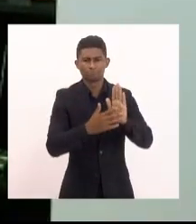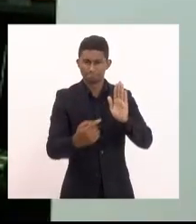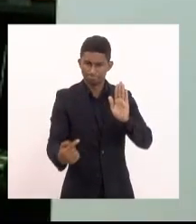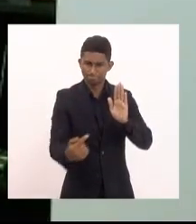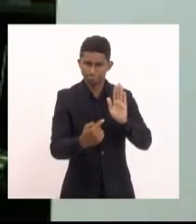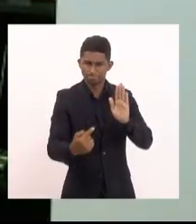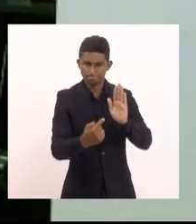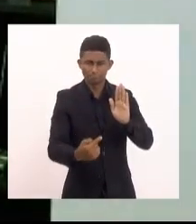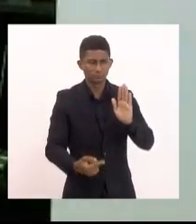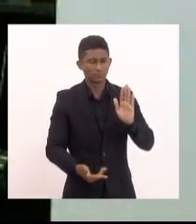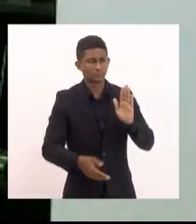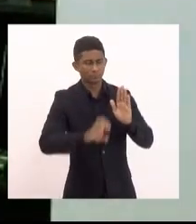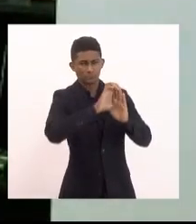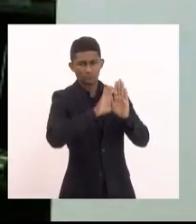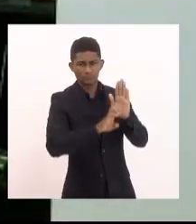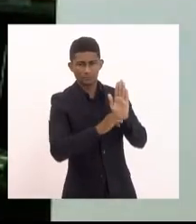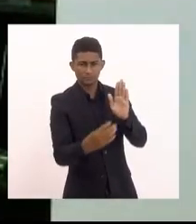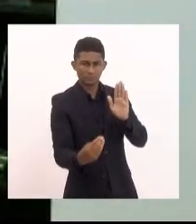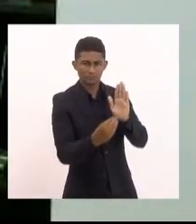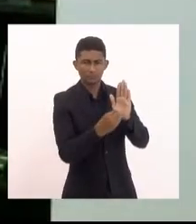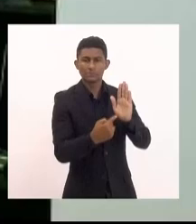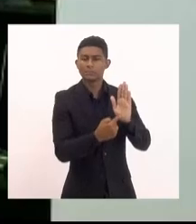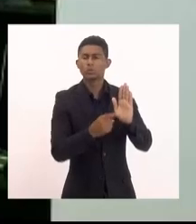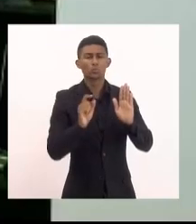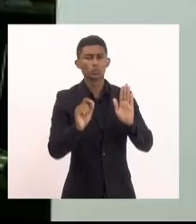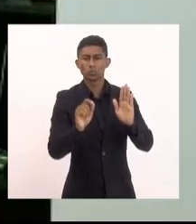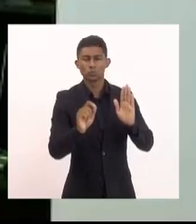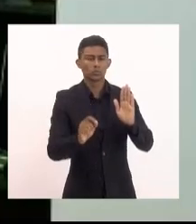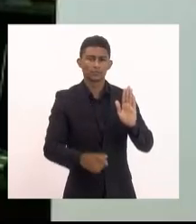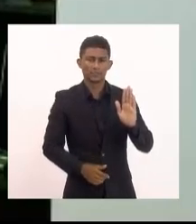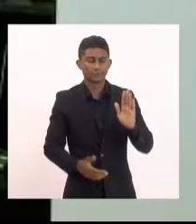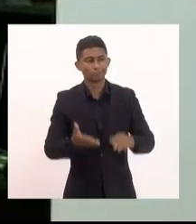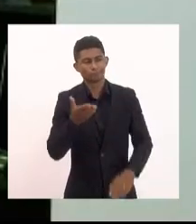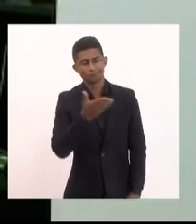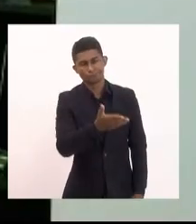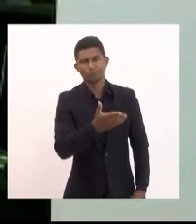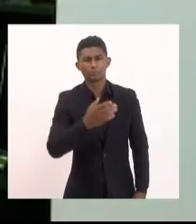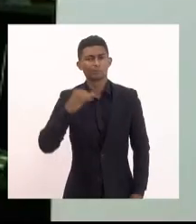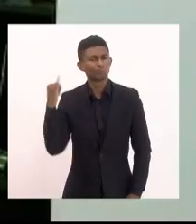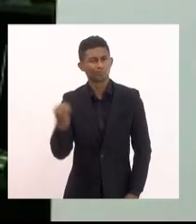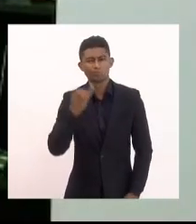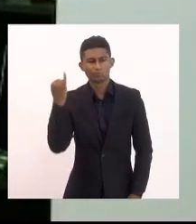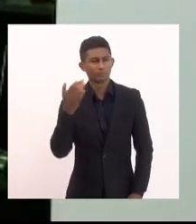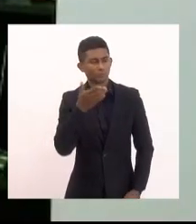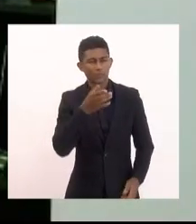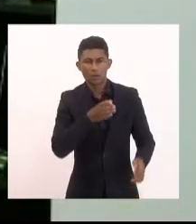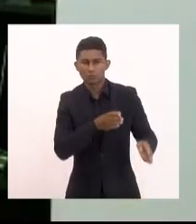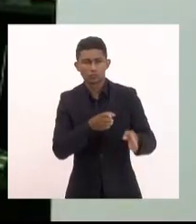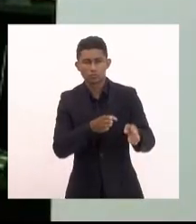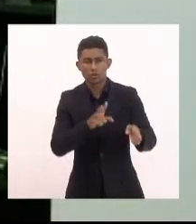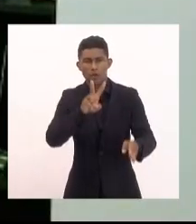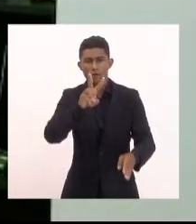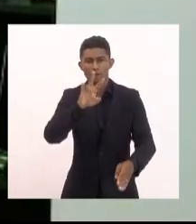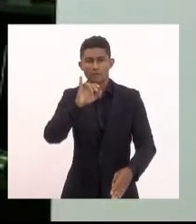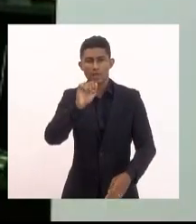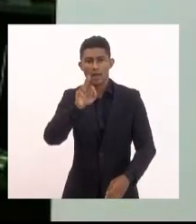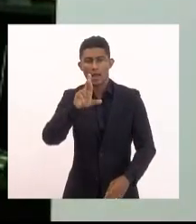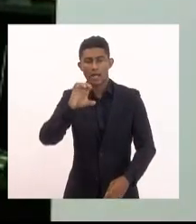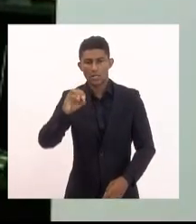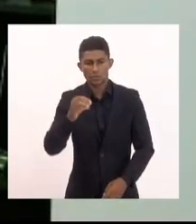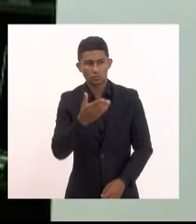sua ementa, reconhecendo a importância do eixo viário